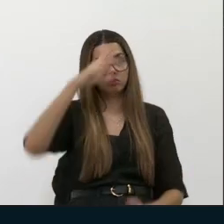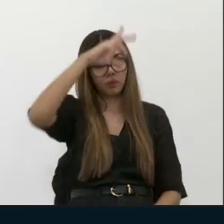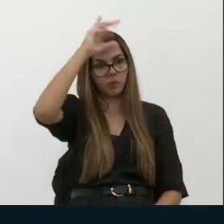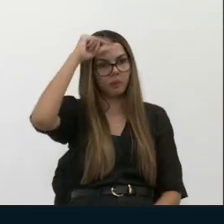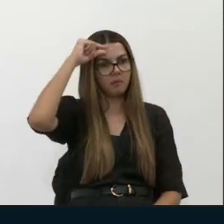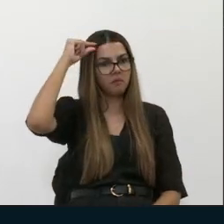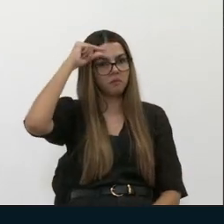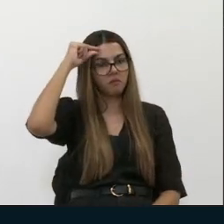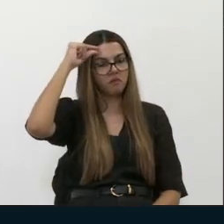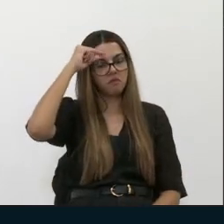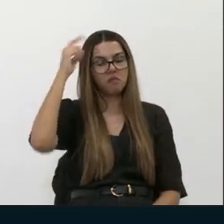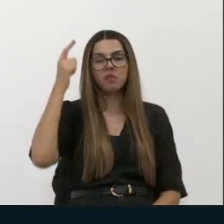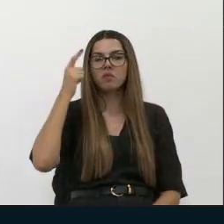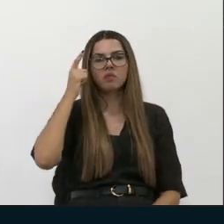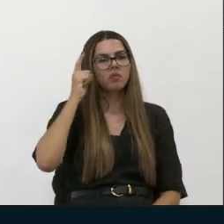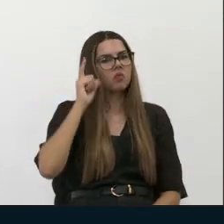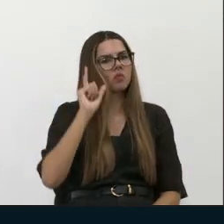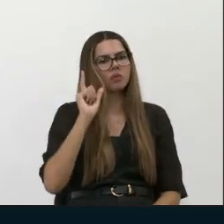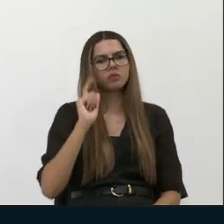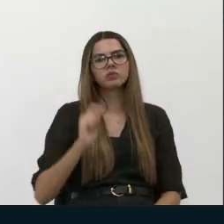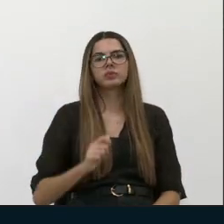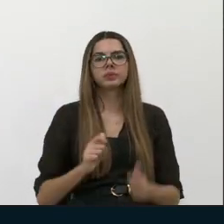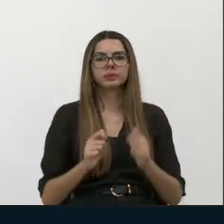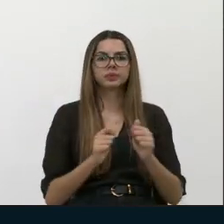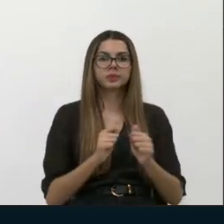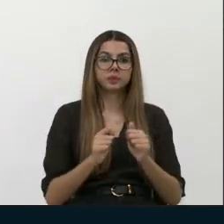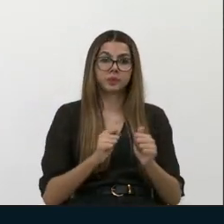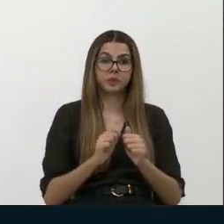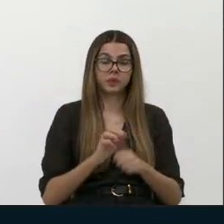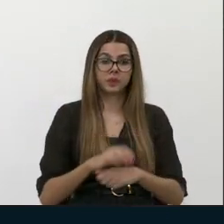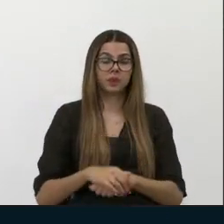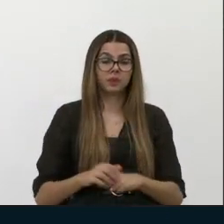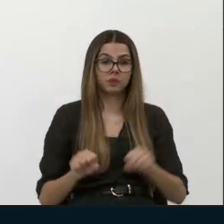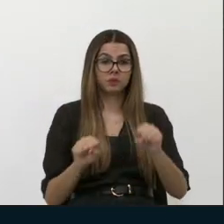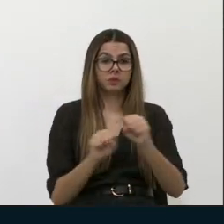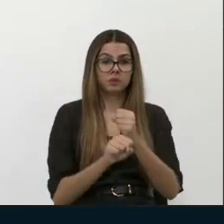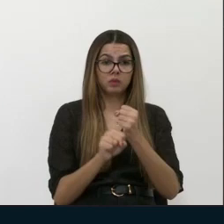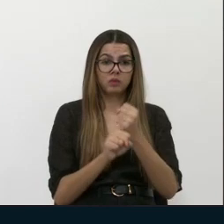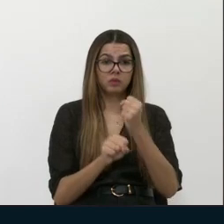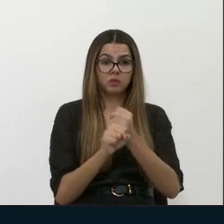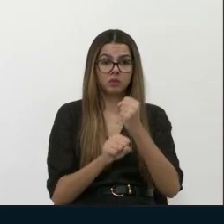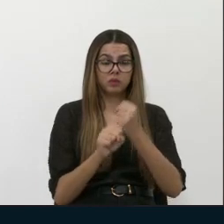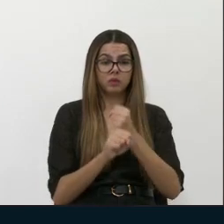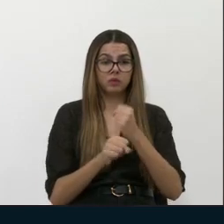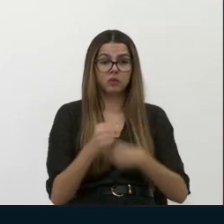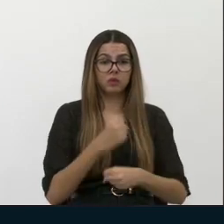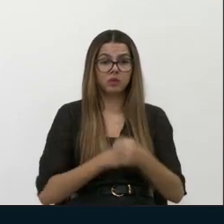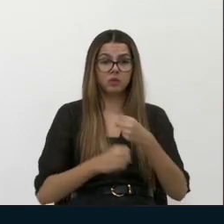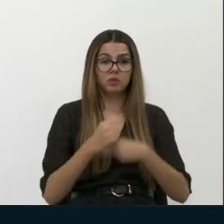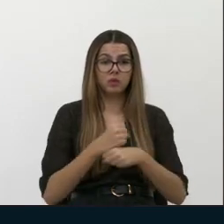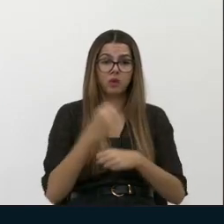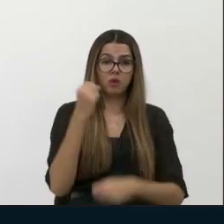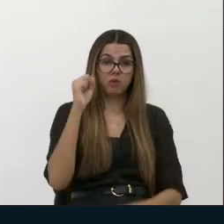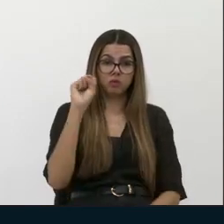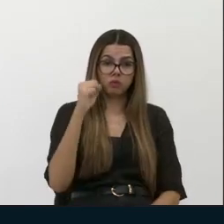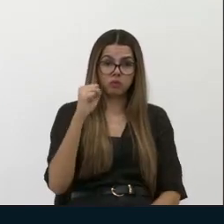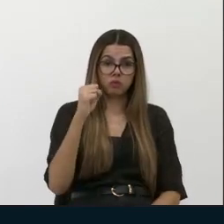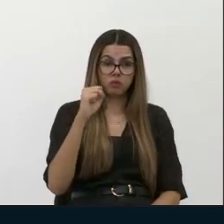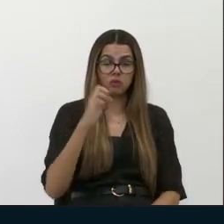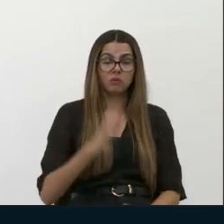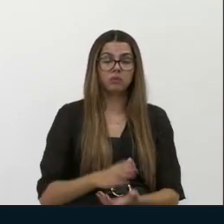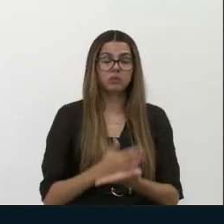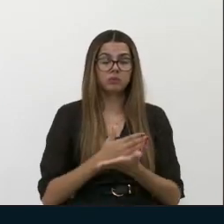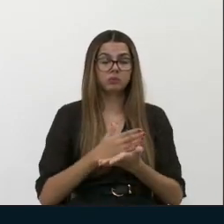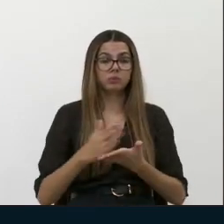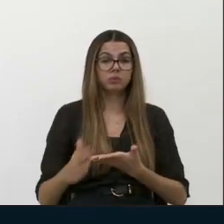conduzir como deveria aquela obra. Porque passou-se 8 anos, praticamente, para encaminhar parte da obra,